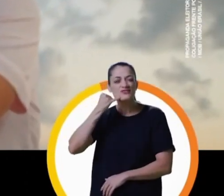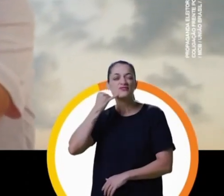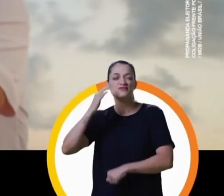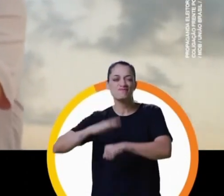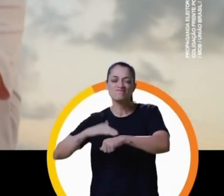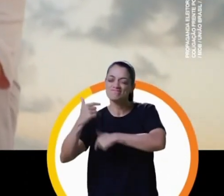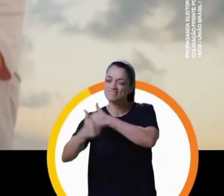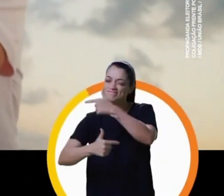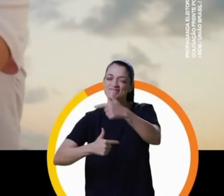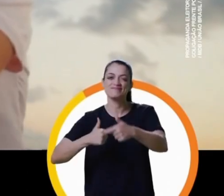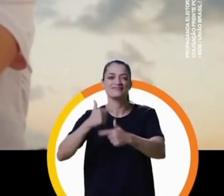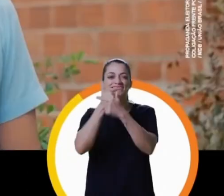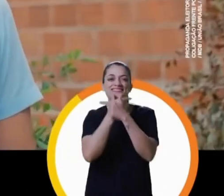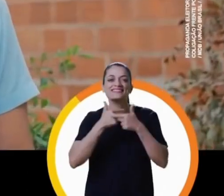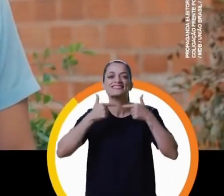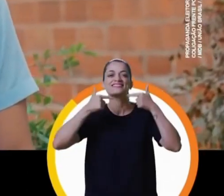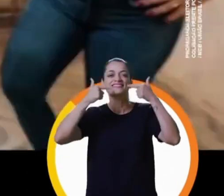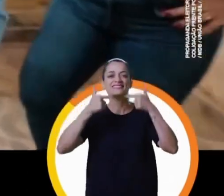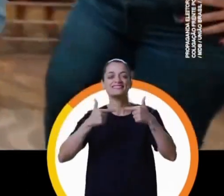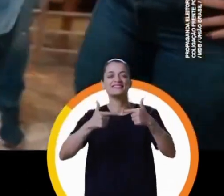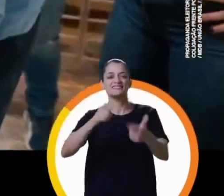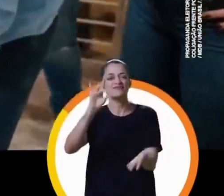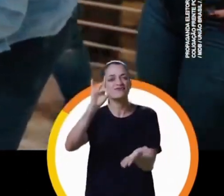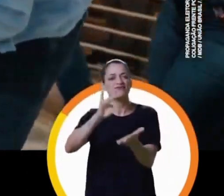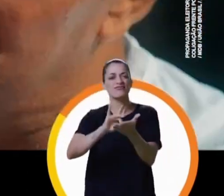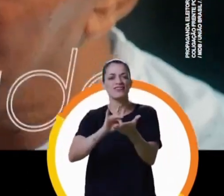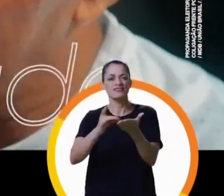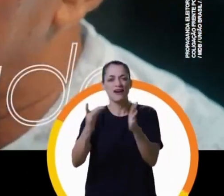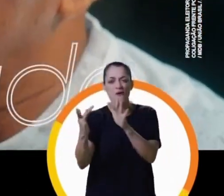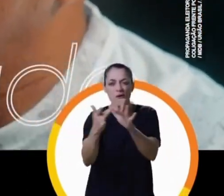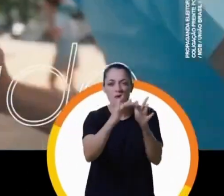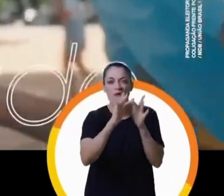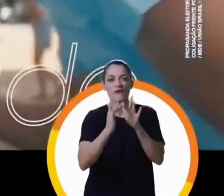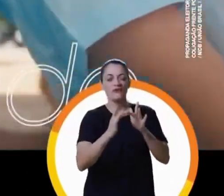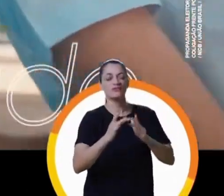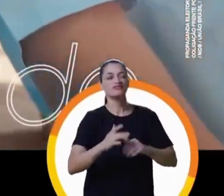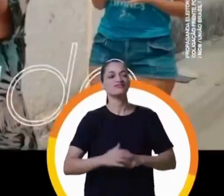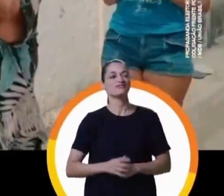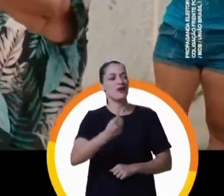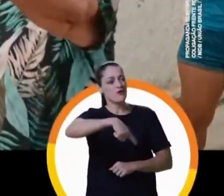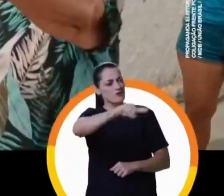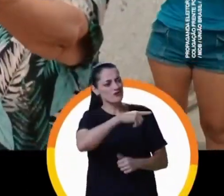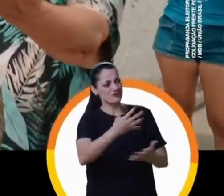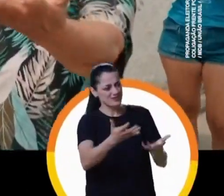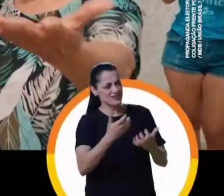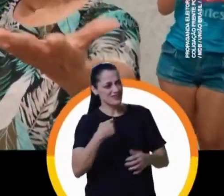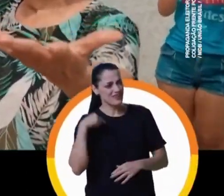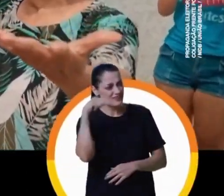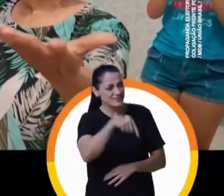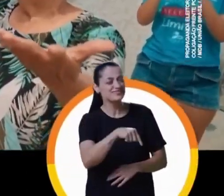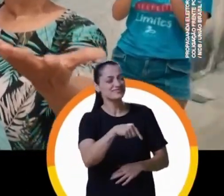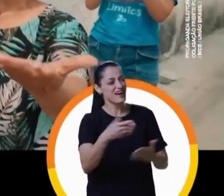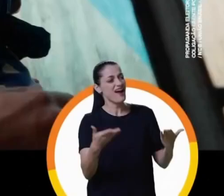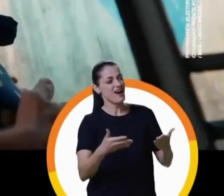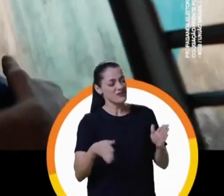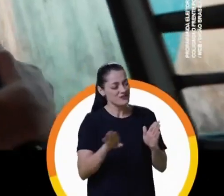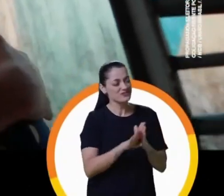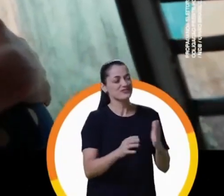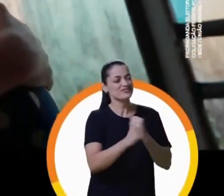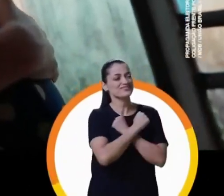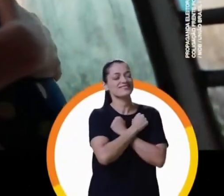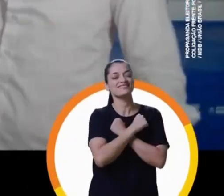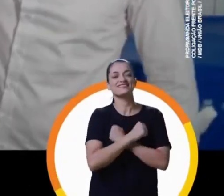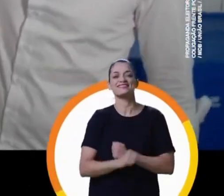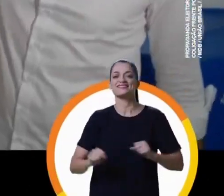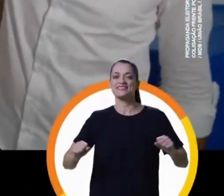João faz tudo isso com um sorriso no rosto, com verdade. Proximidade. Disseram que vocês queriam falar comigo, eu vim aqui. Deixa eu dar um